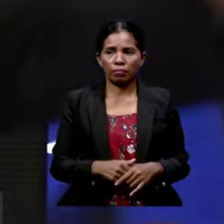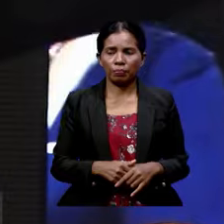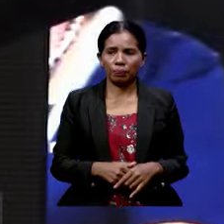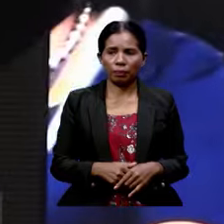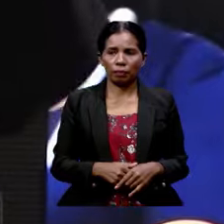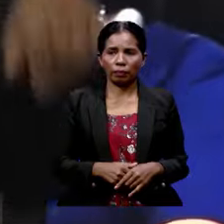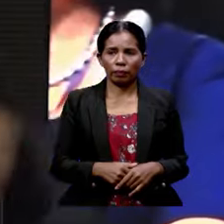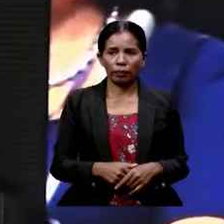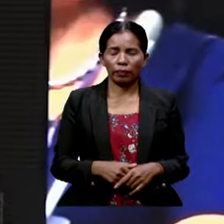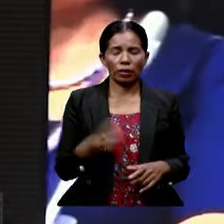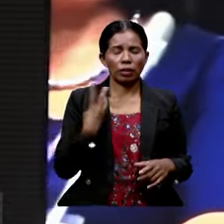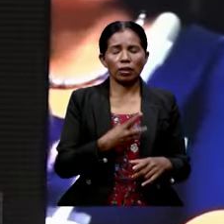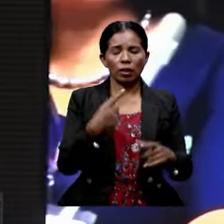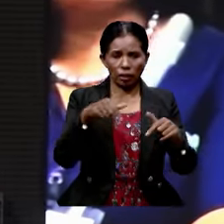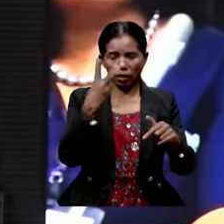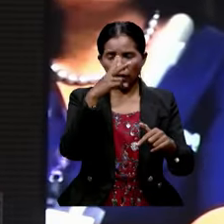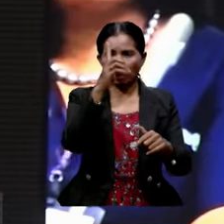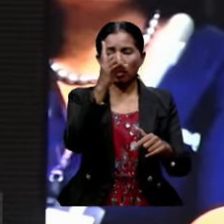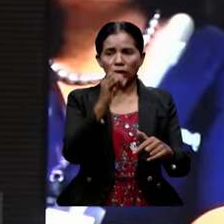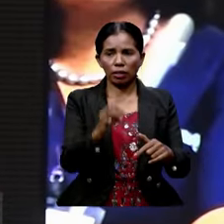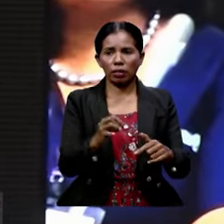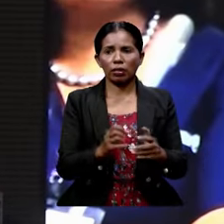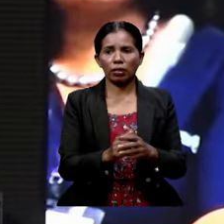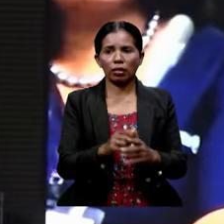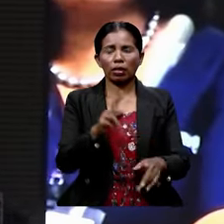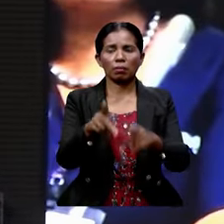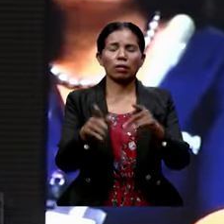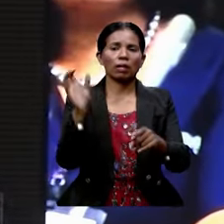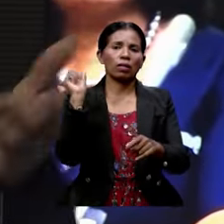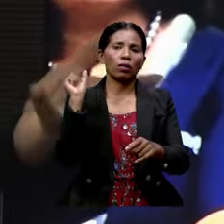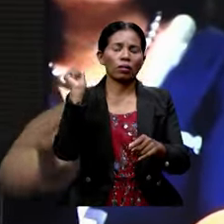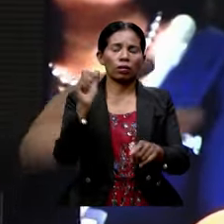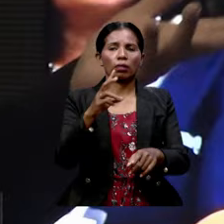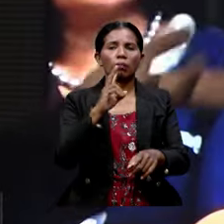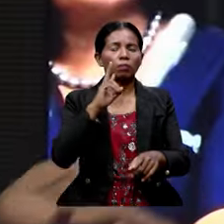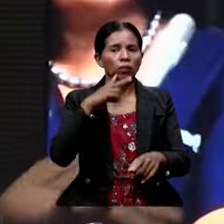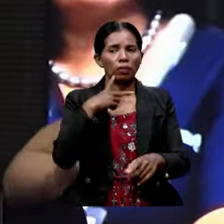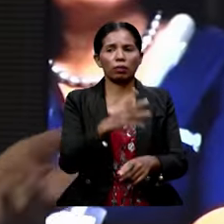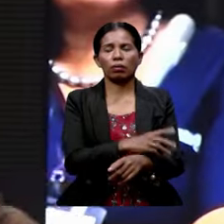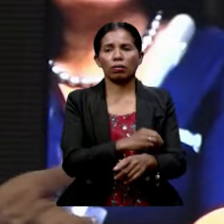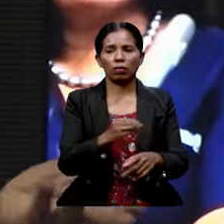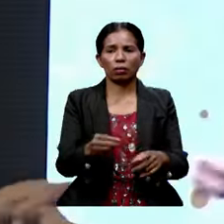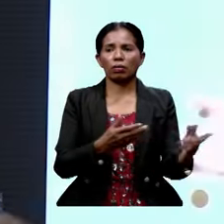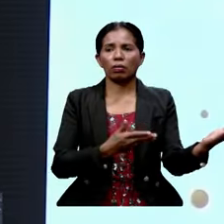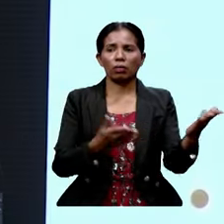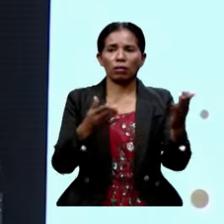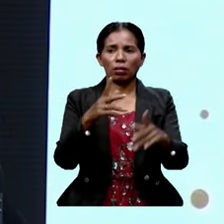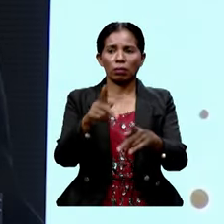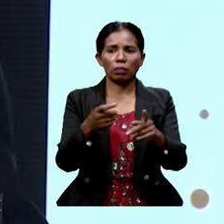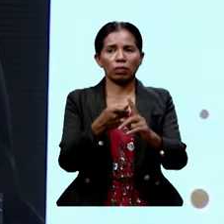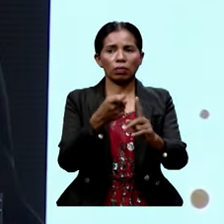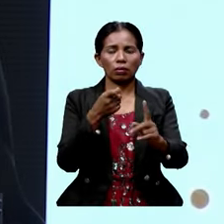E darei ali, ali. Lá, lá, lá, lá, leva, leva, leva, leva. Leva tangerina, darei só seu